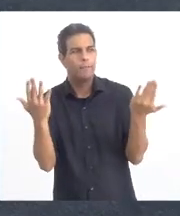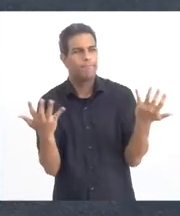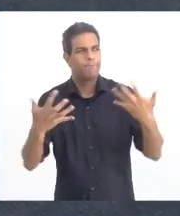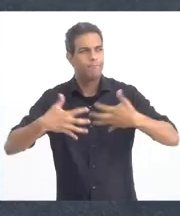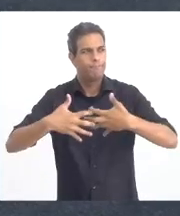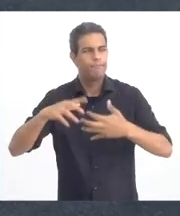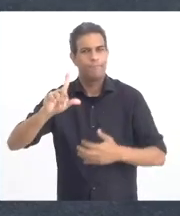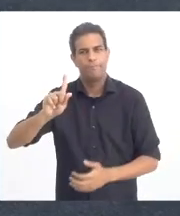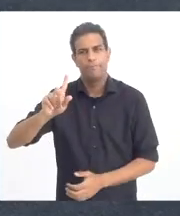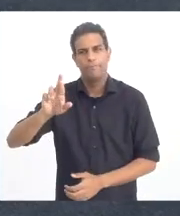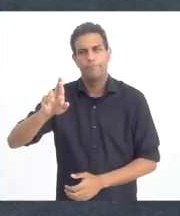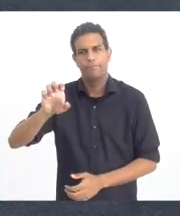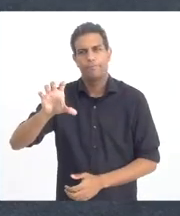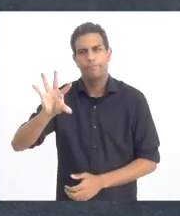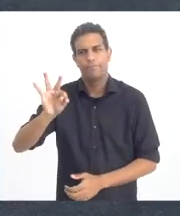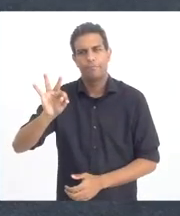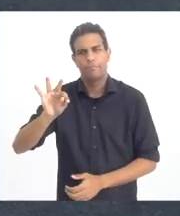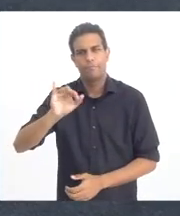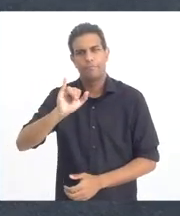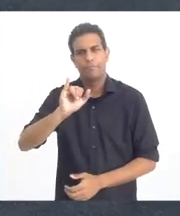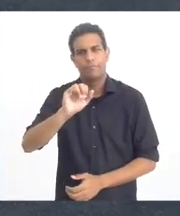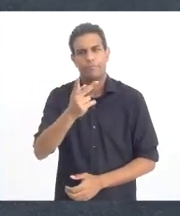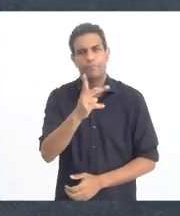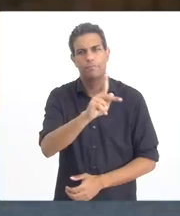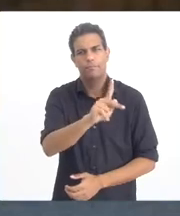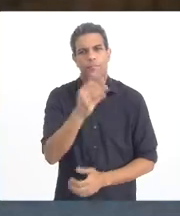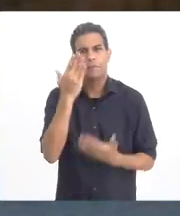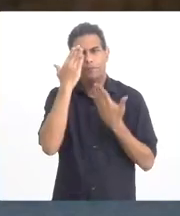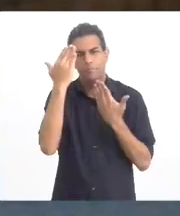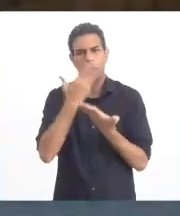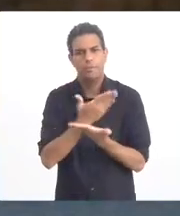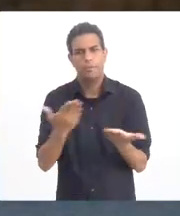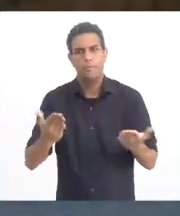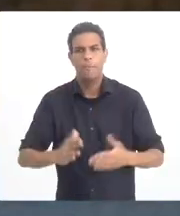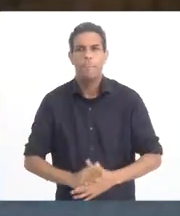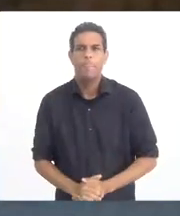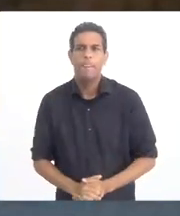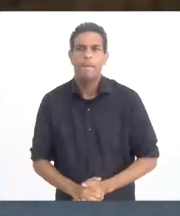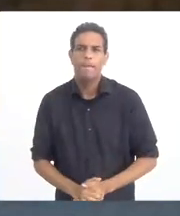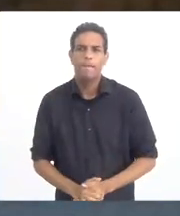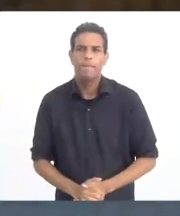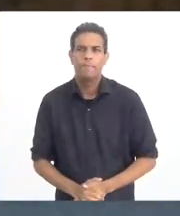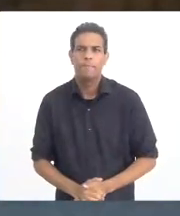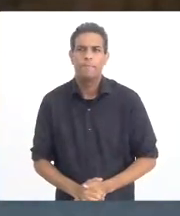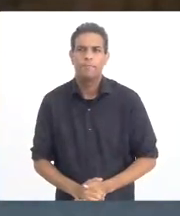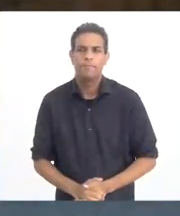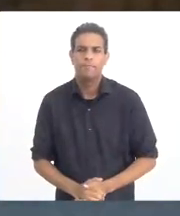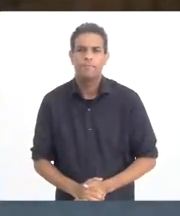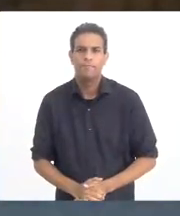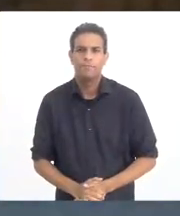tanto da GRET quanto do IHP. Obrigado. Obrigado. Obrigado, sargento.